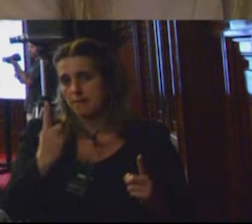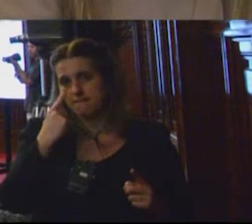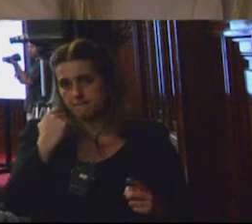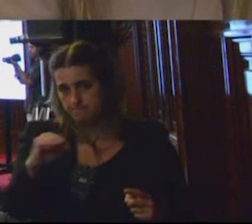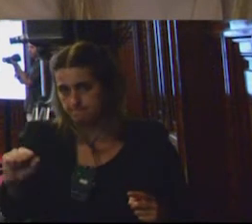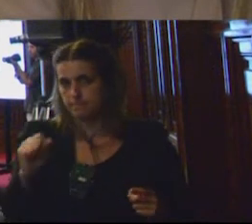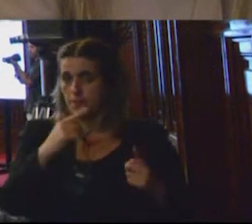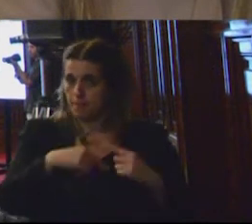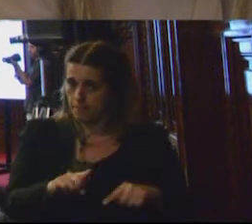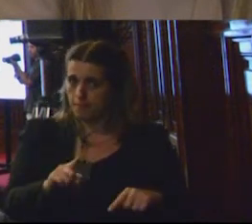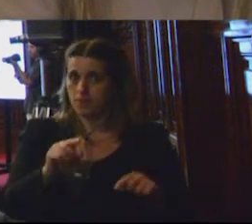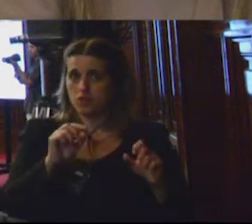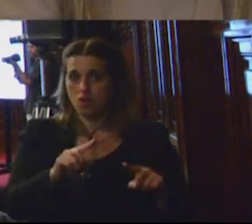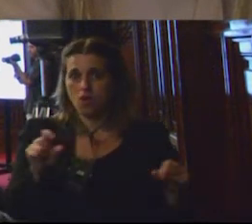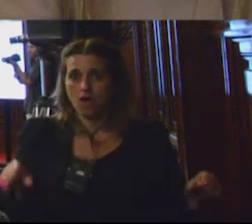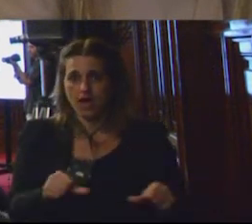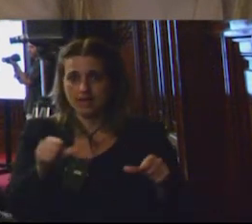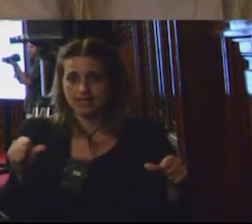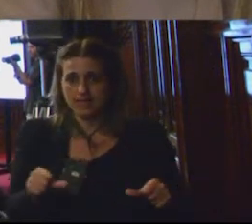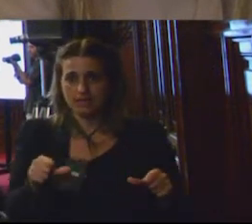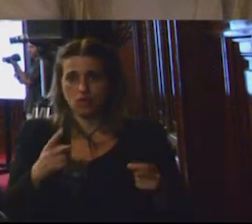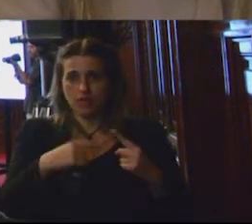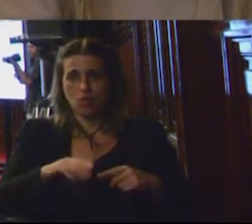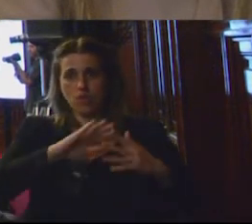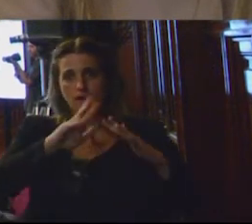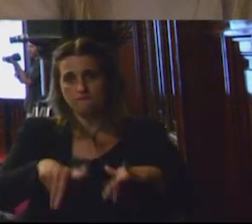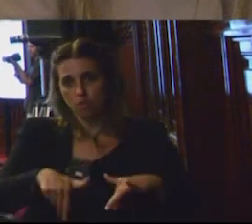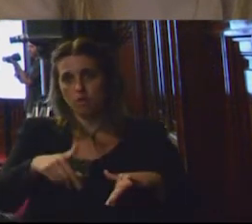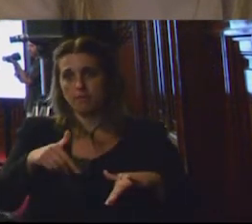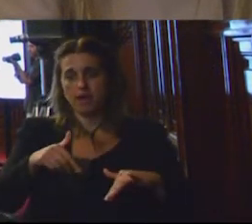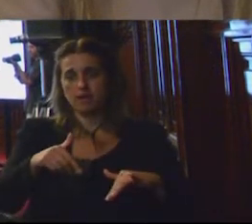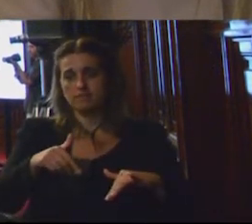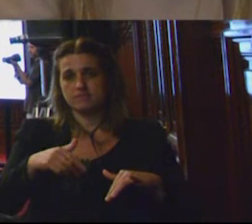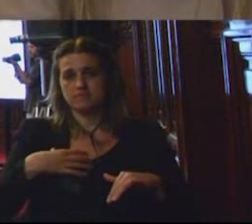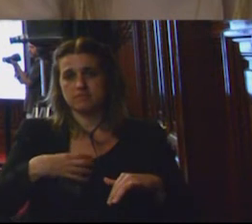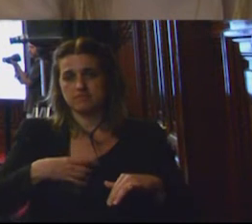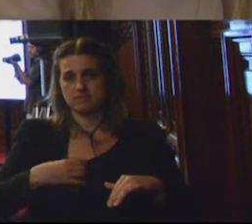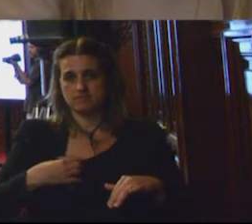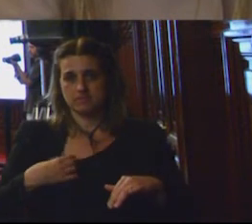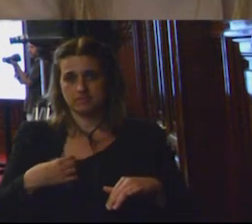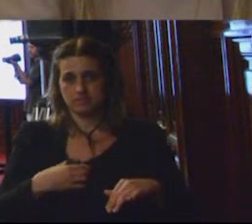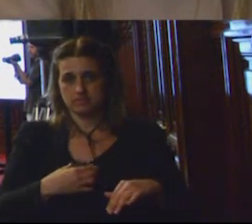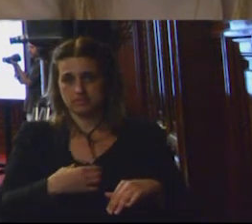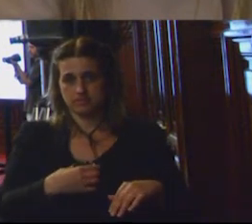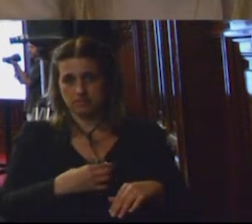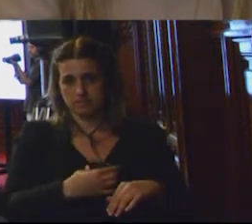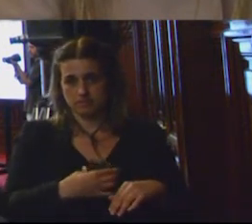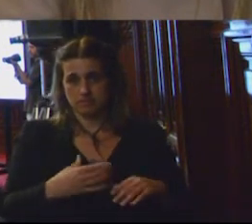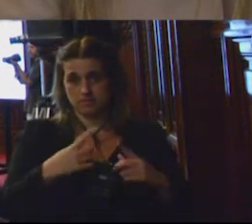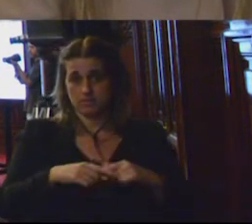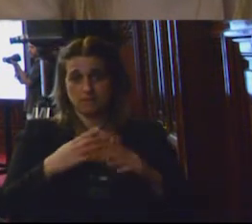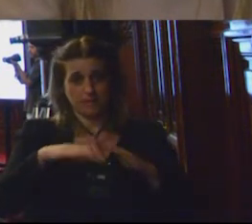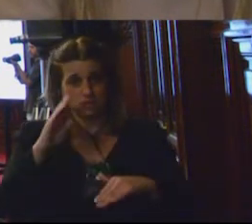o fazendo em um caráter discriminatório em relação à categoria dos trabalhadores, e especificamente em relação,